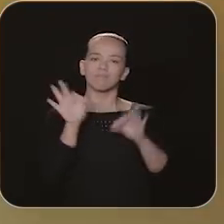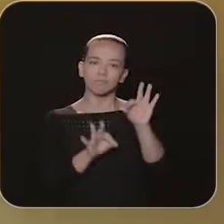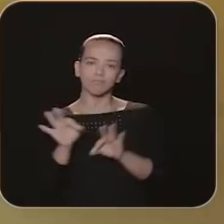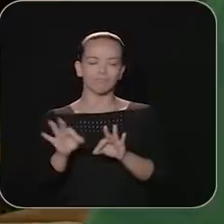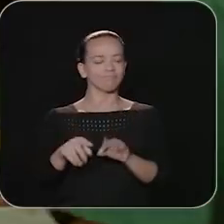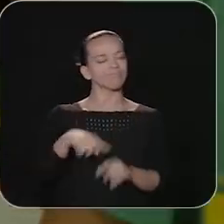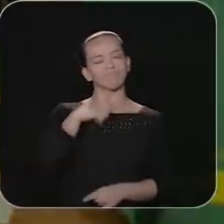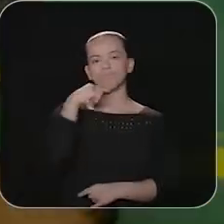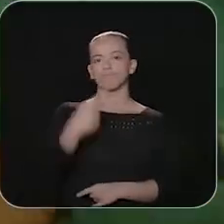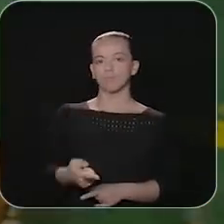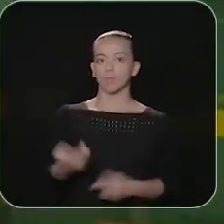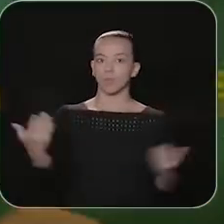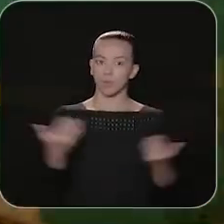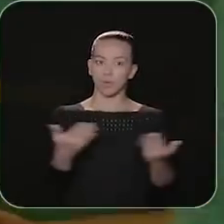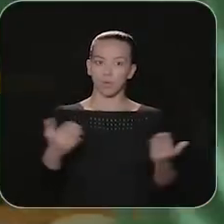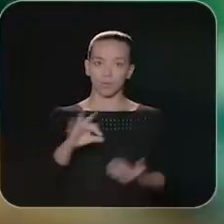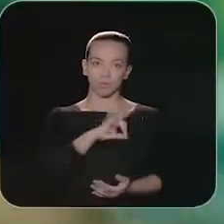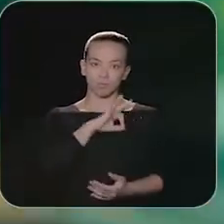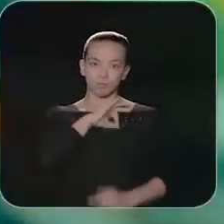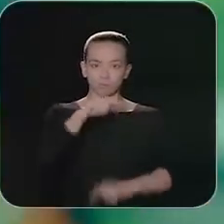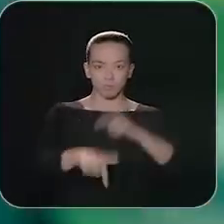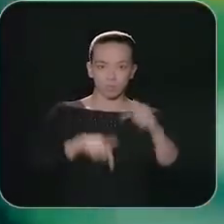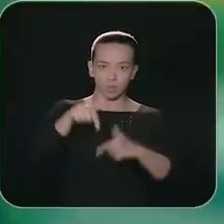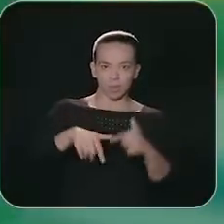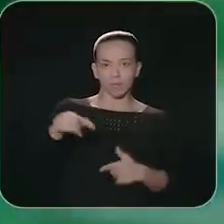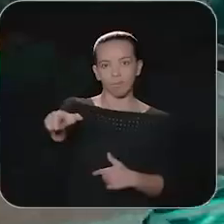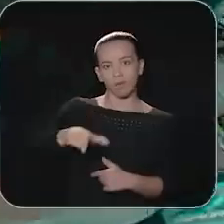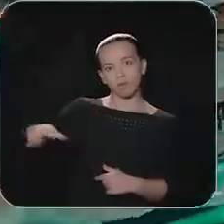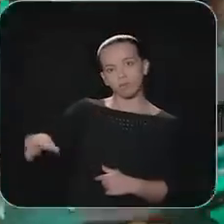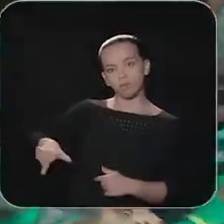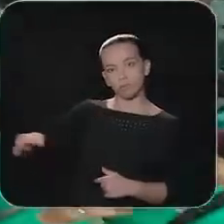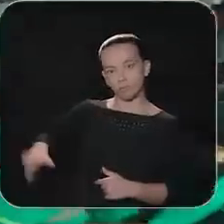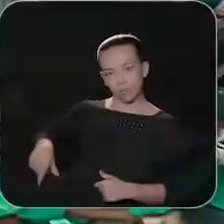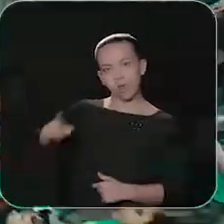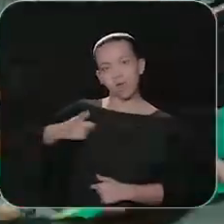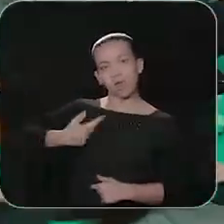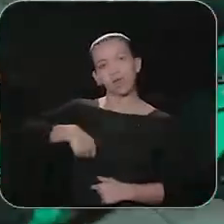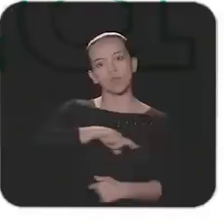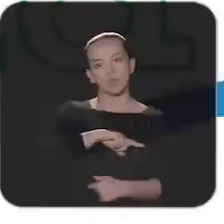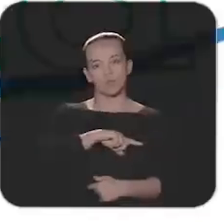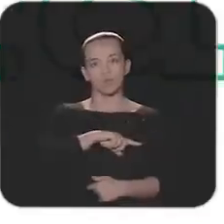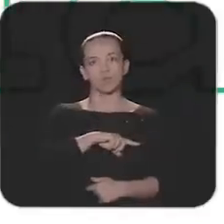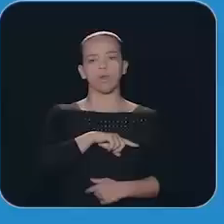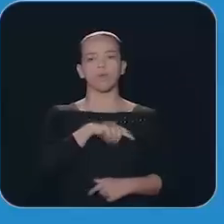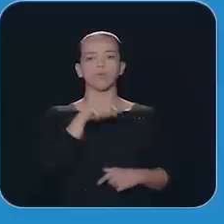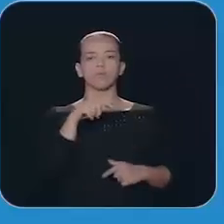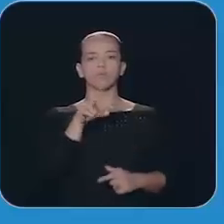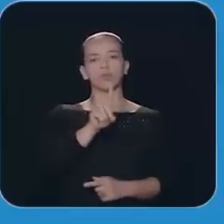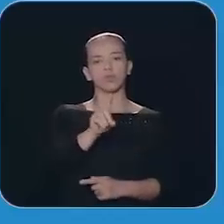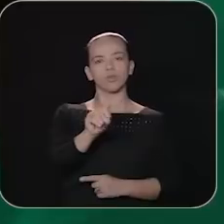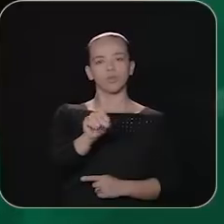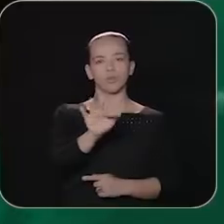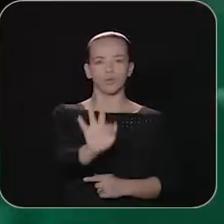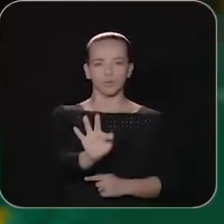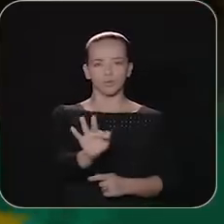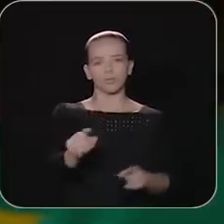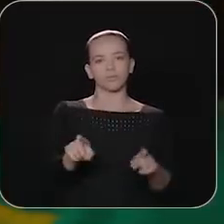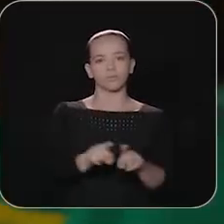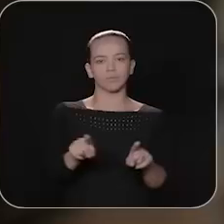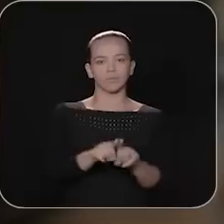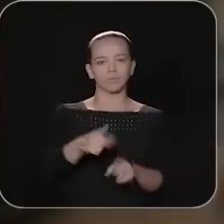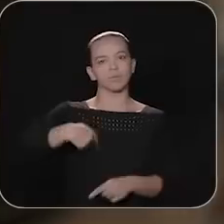Ensino de qualidade na capital interior, para criança e adolescente com futuro promissor. Antes não tinha, agora tem!